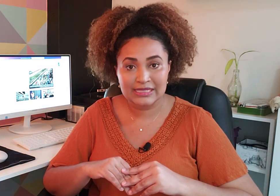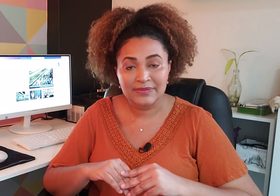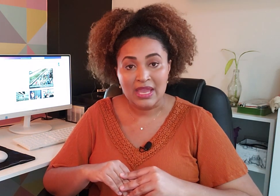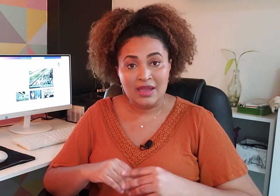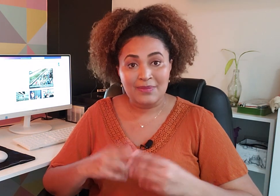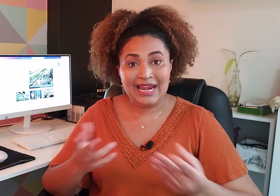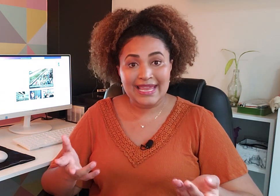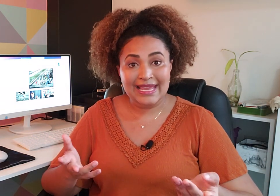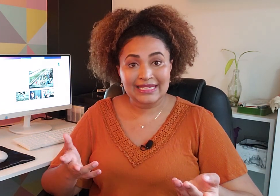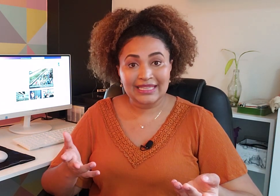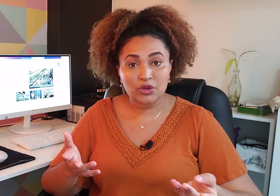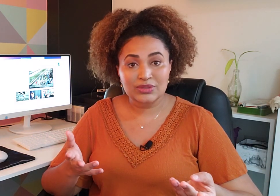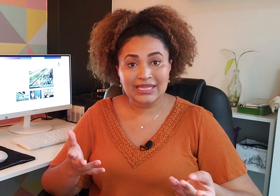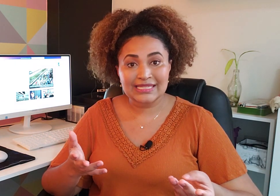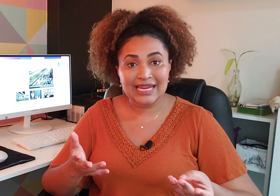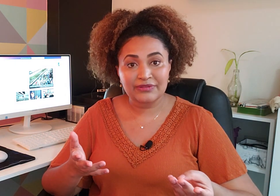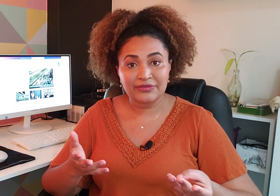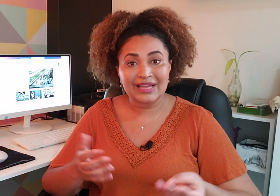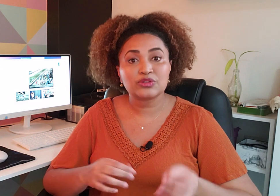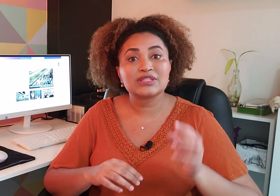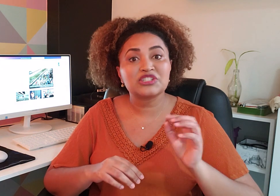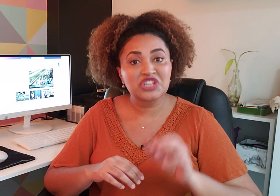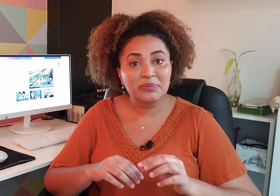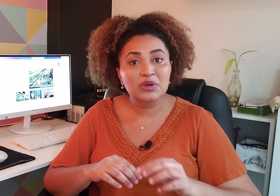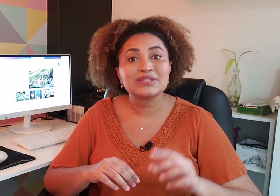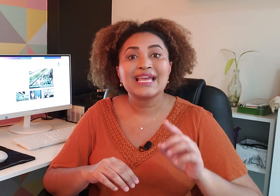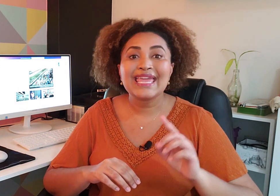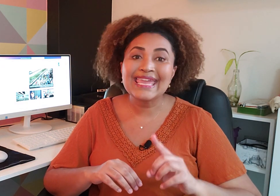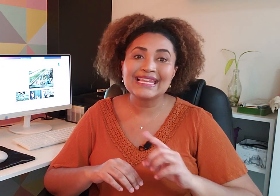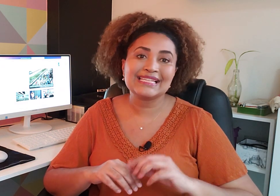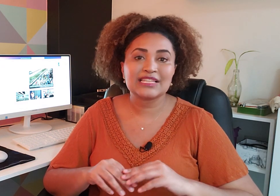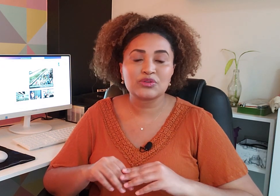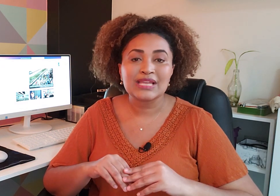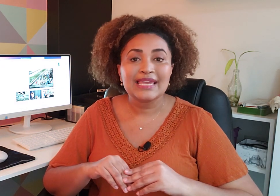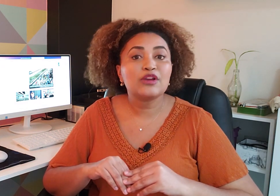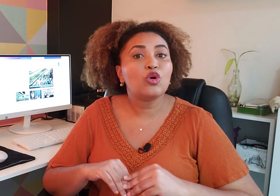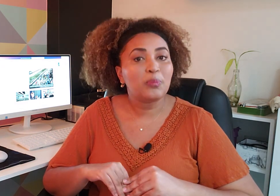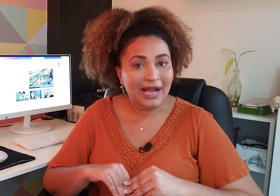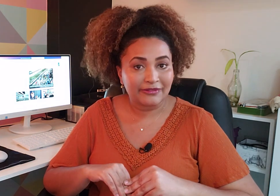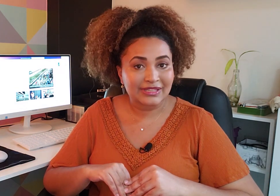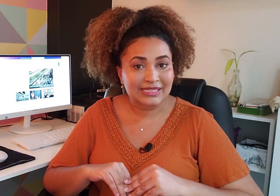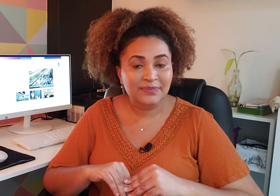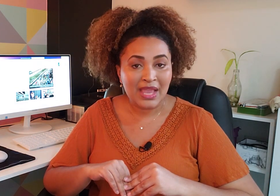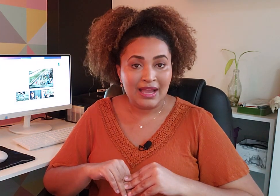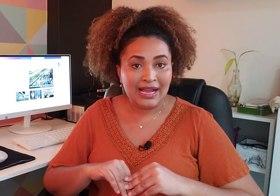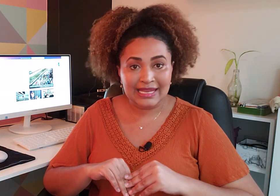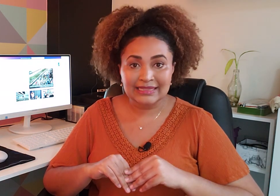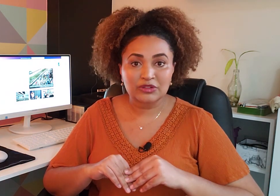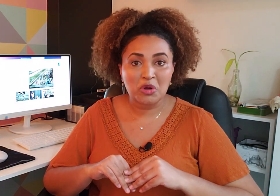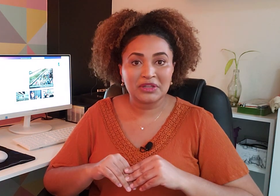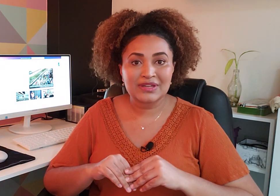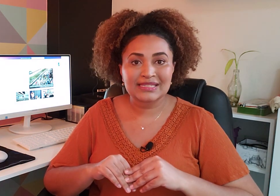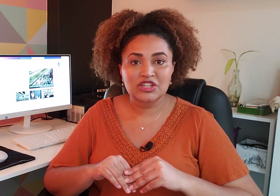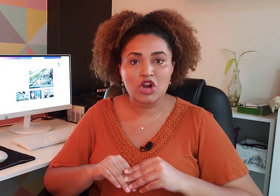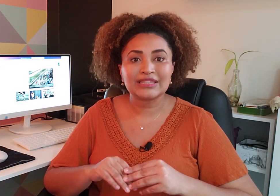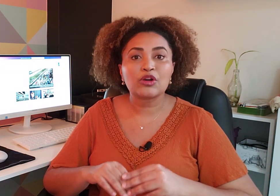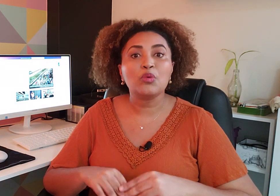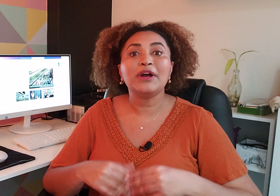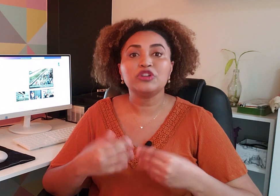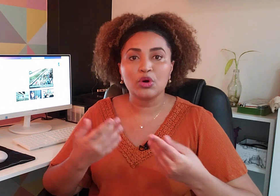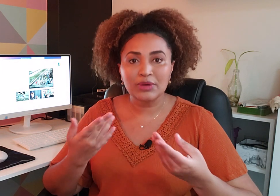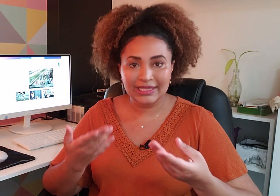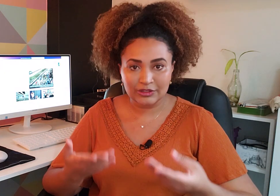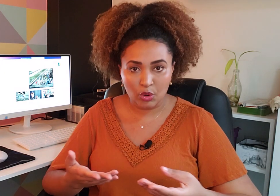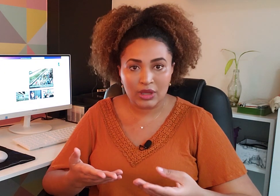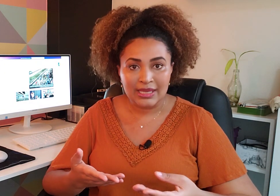a prática criminosa para ele a denúncia descreve fatos típicos ilícitos e comparáveis a quem tá turma do